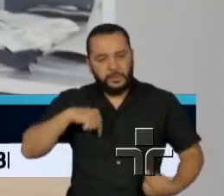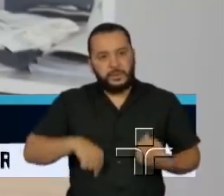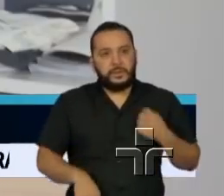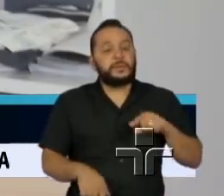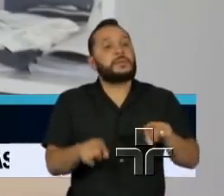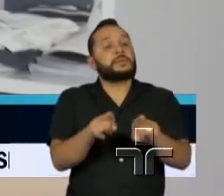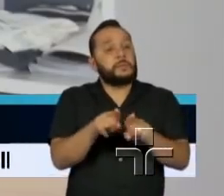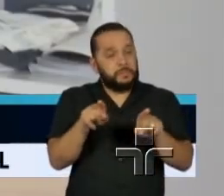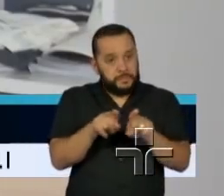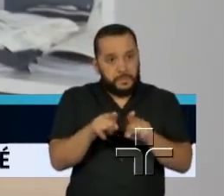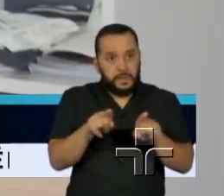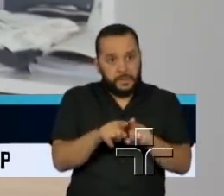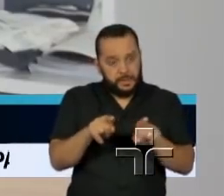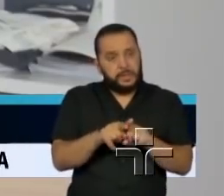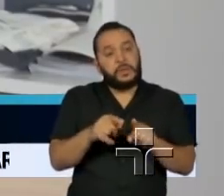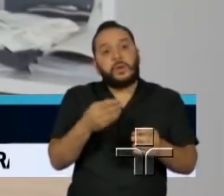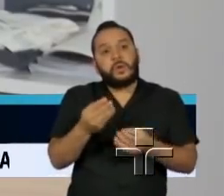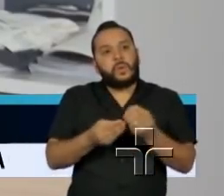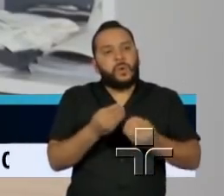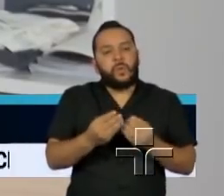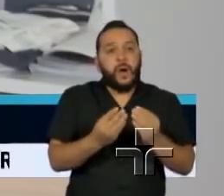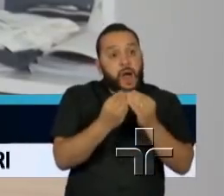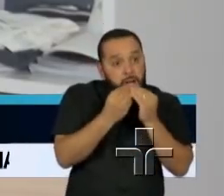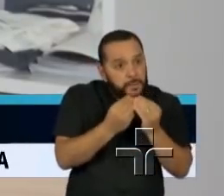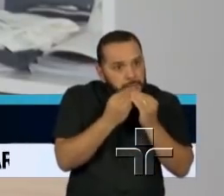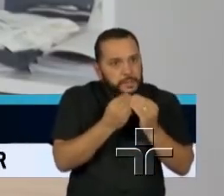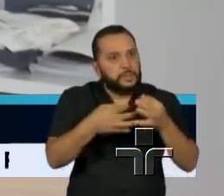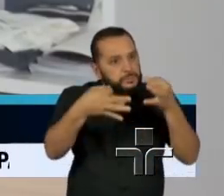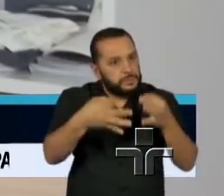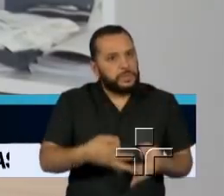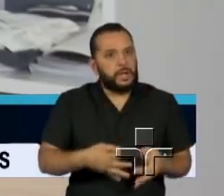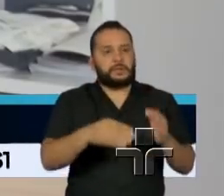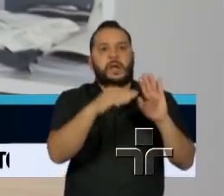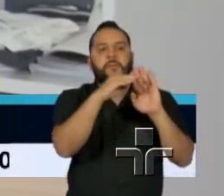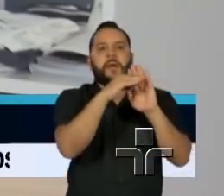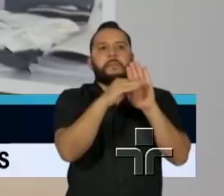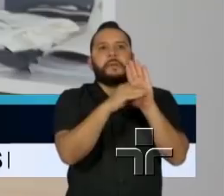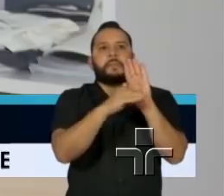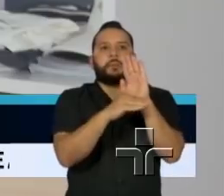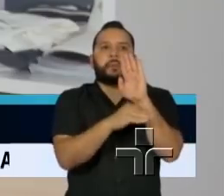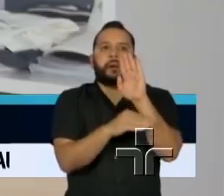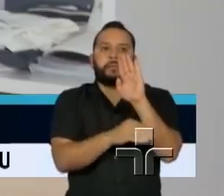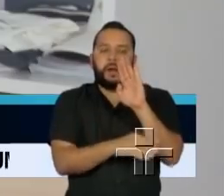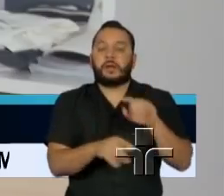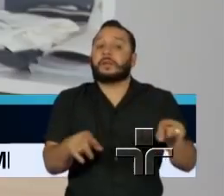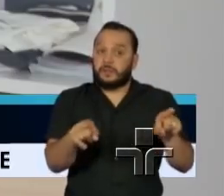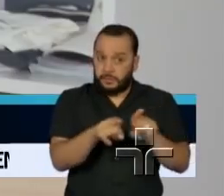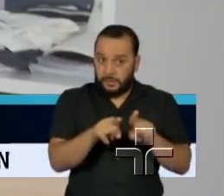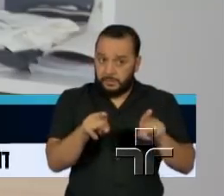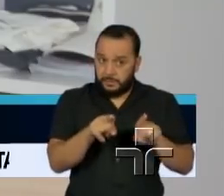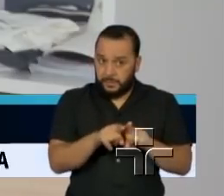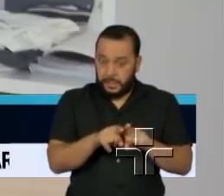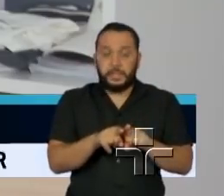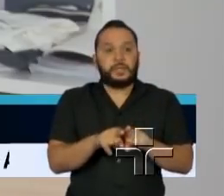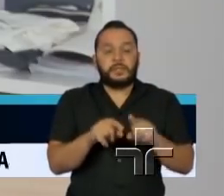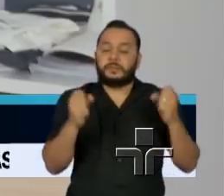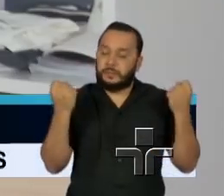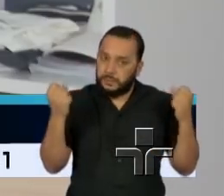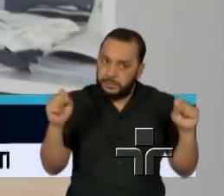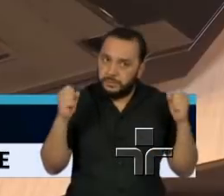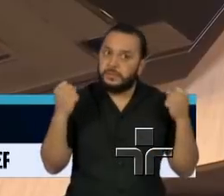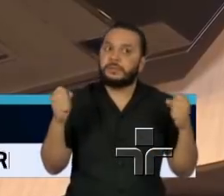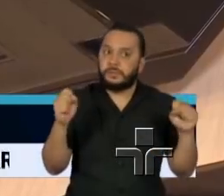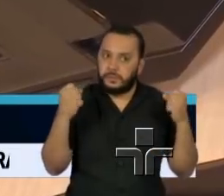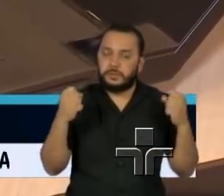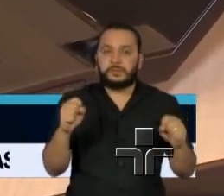Prescreveu uma nova rotina de alimentação e prescreveu atividades